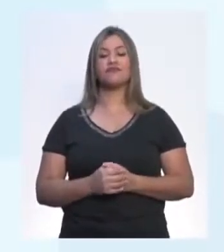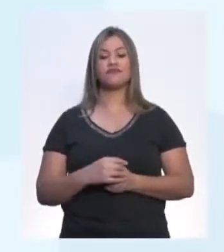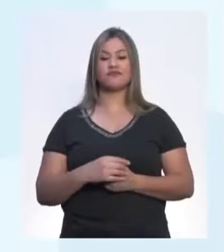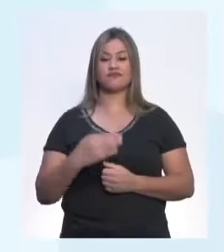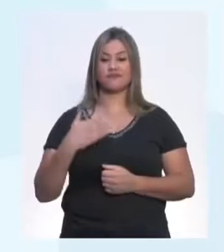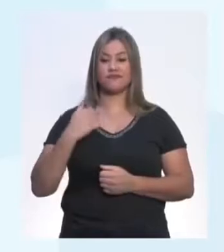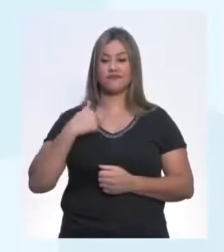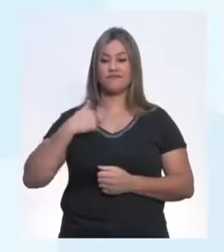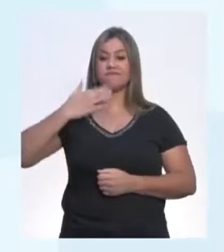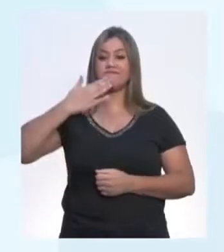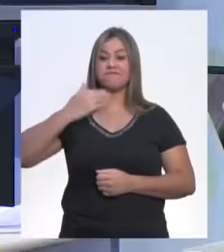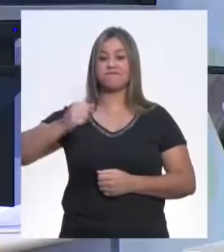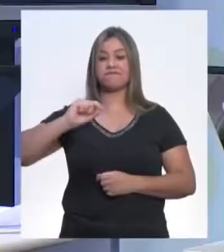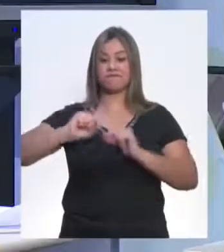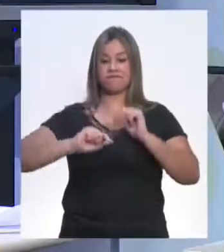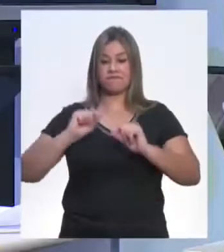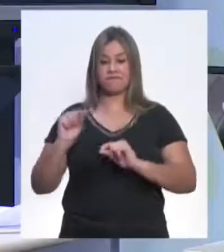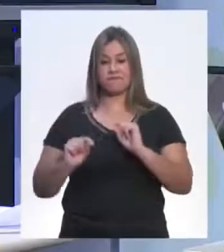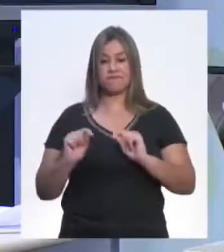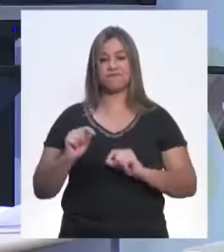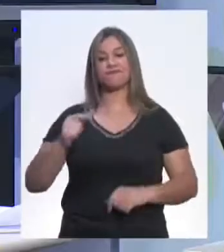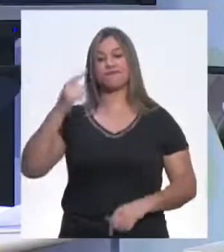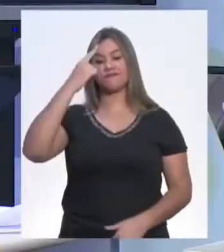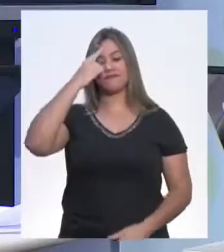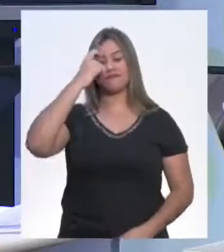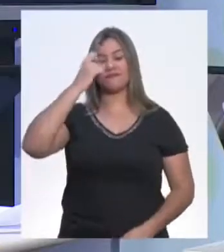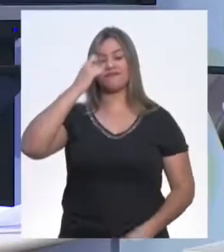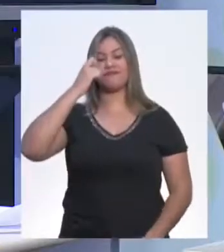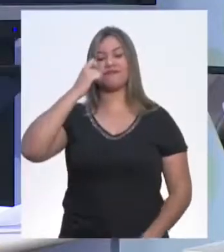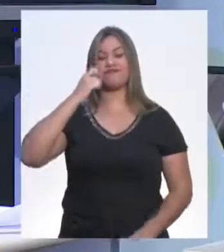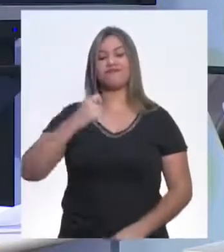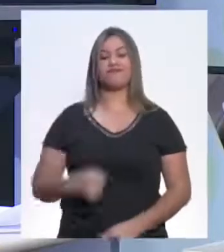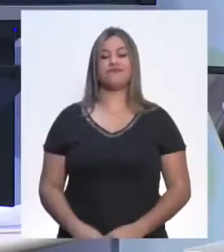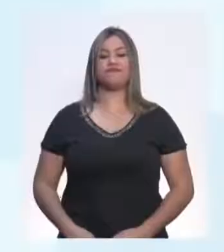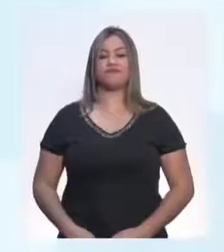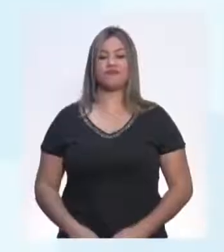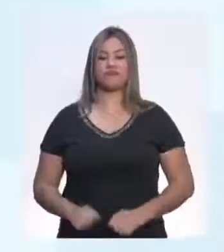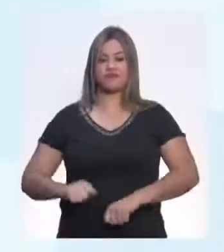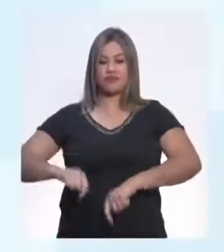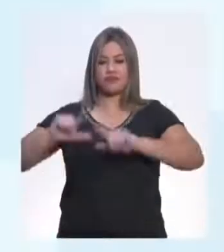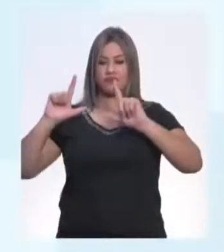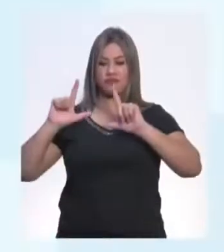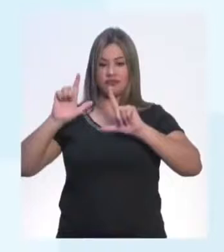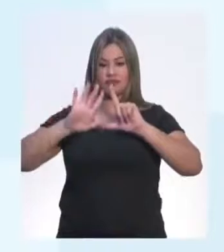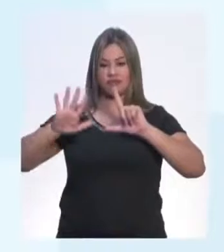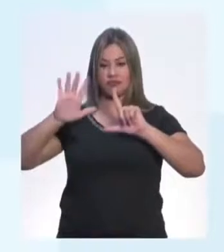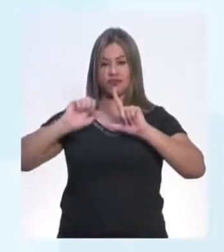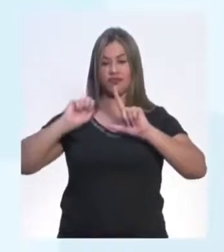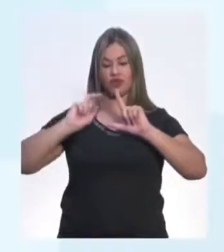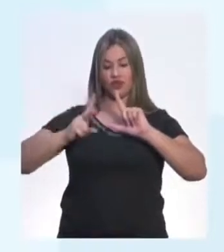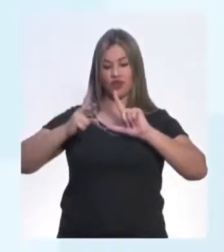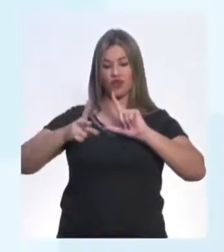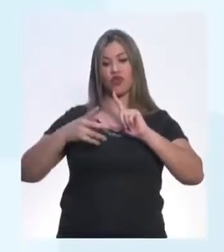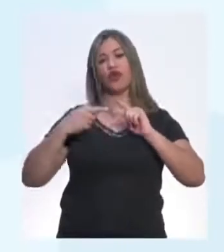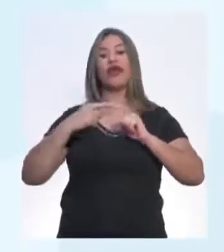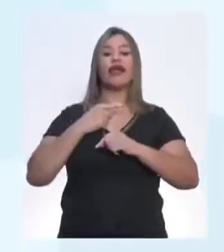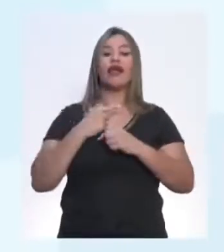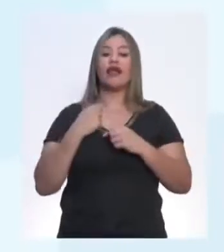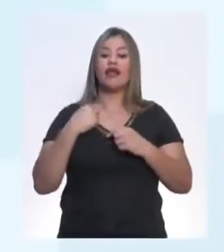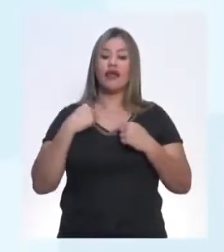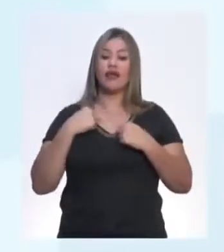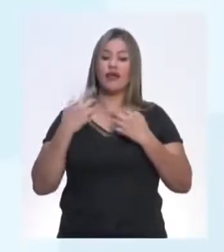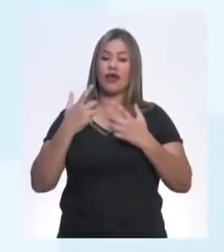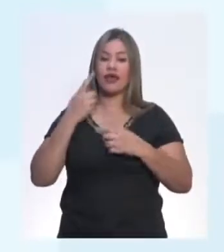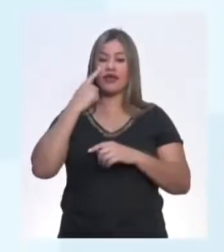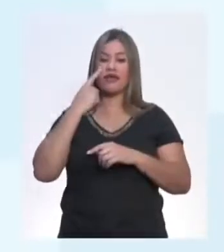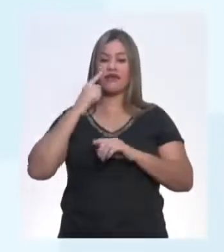para vocês? Então, qual que é a ideia? A ideia é a seguinte, vou até pedir para deixar essa telinha aí, o que que eu gostaria? Eu quero que, tá